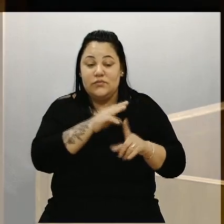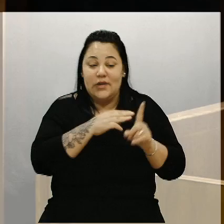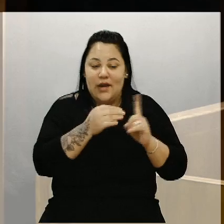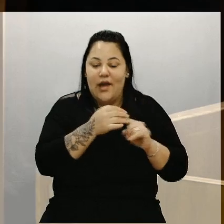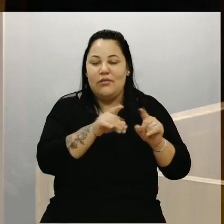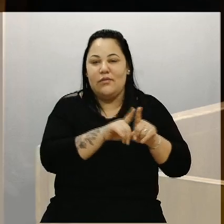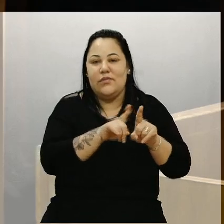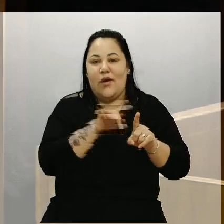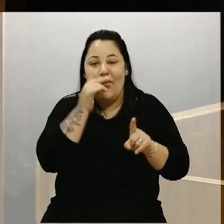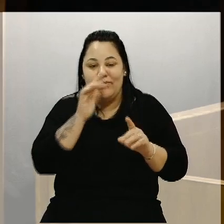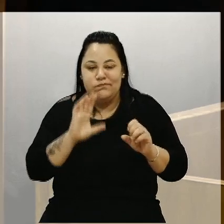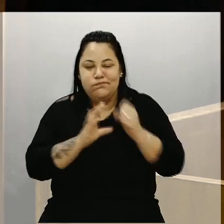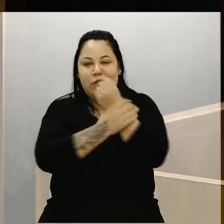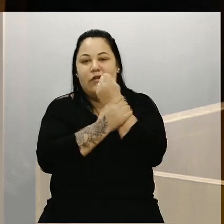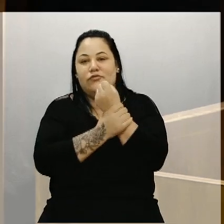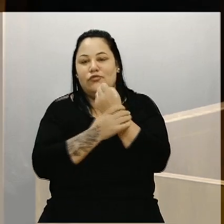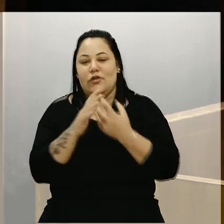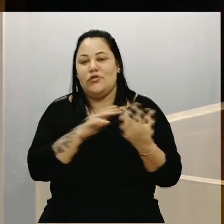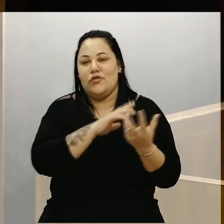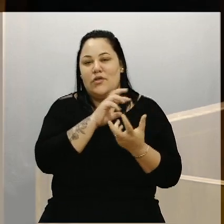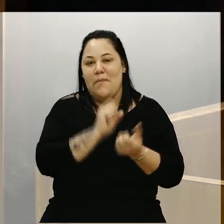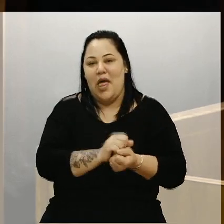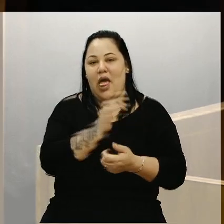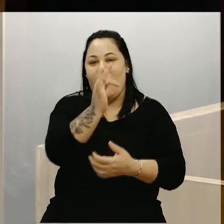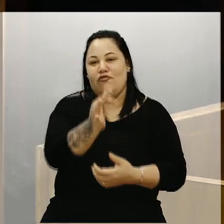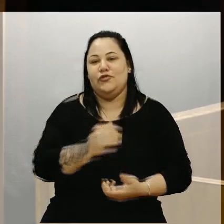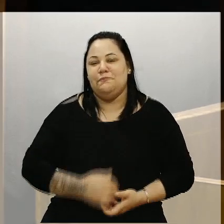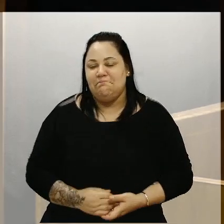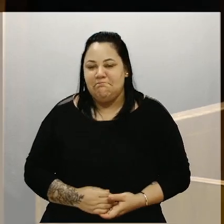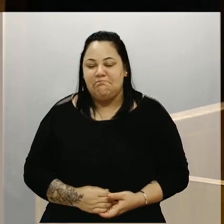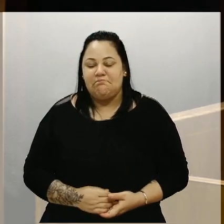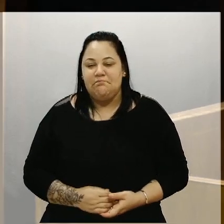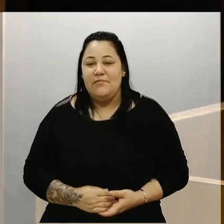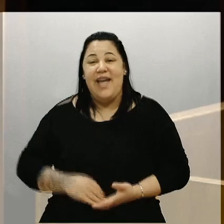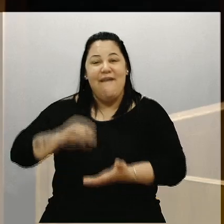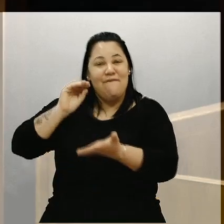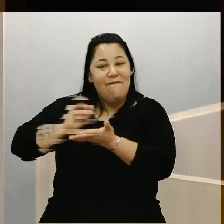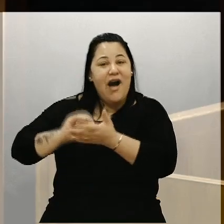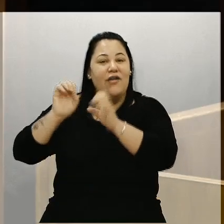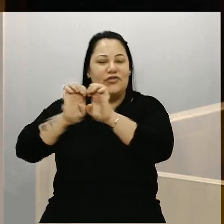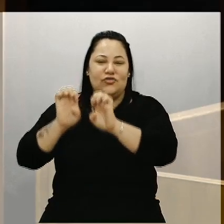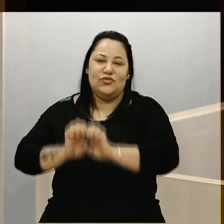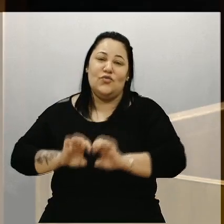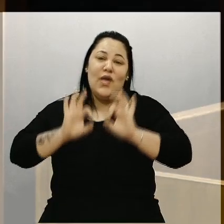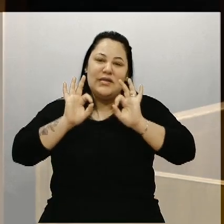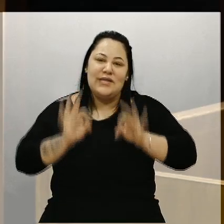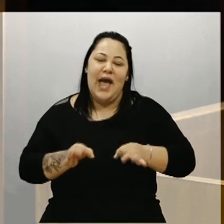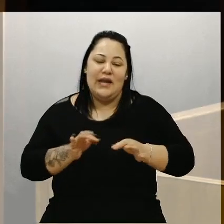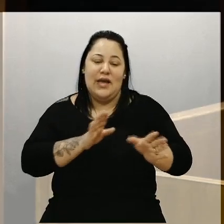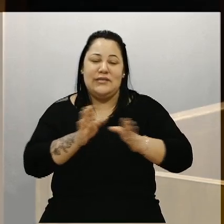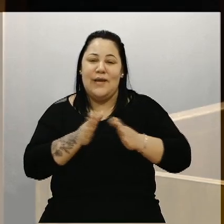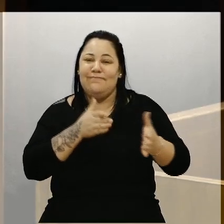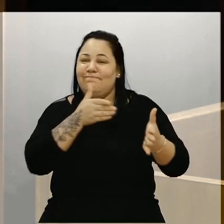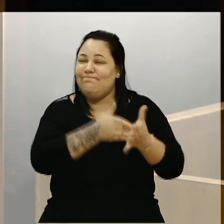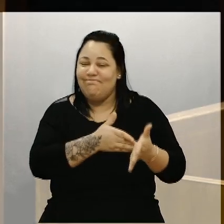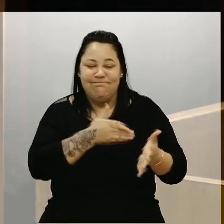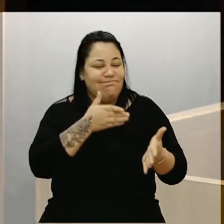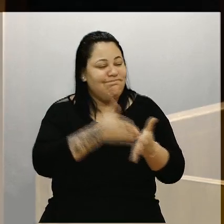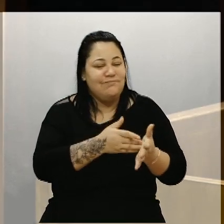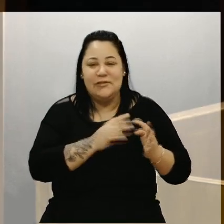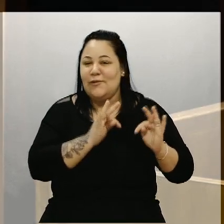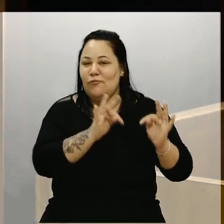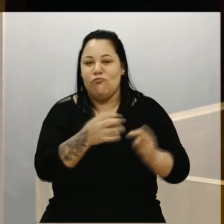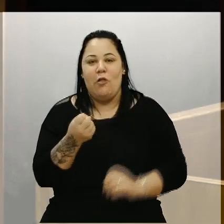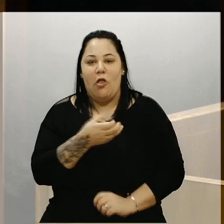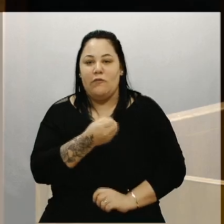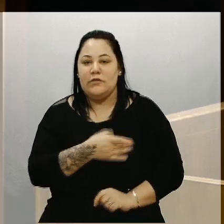sua sustentabilidade a longo prazo. A falta de infraestrutura adequada, o acesso limitado a tecnologias e